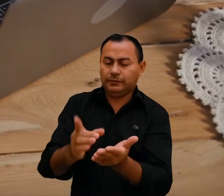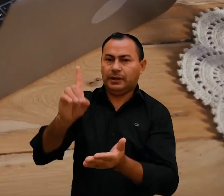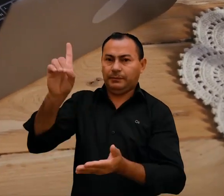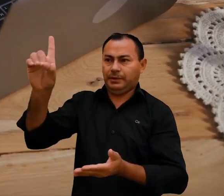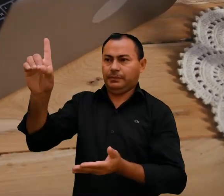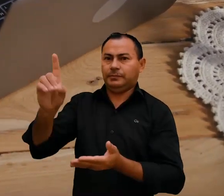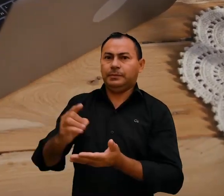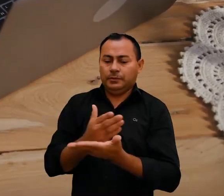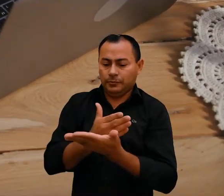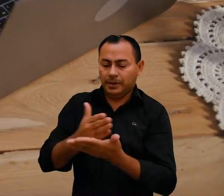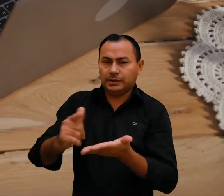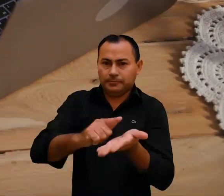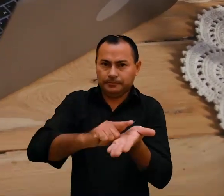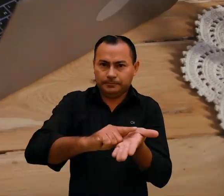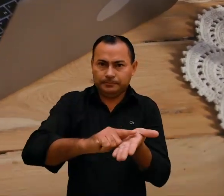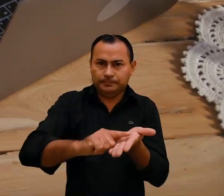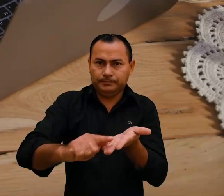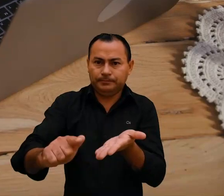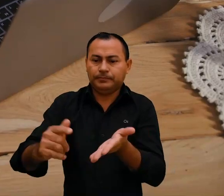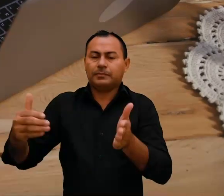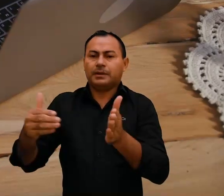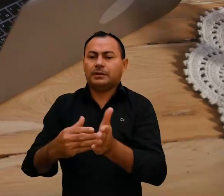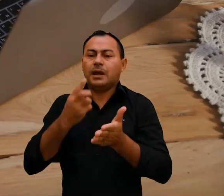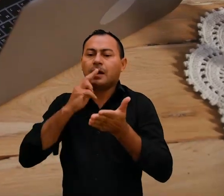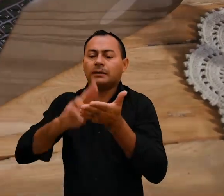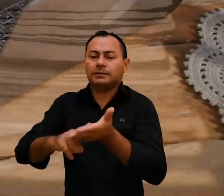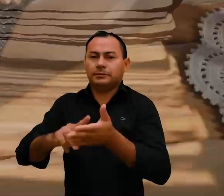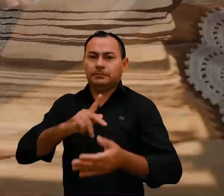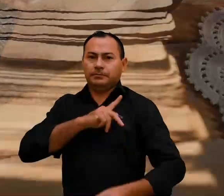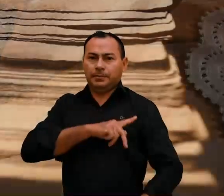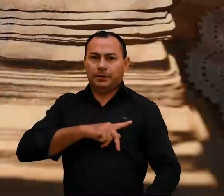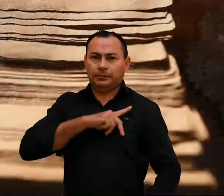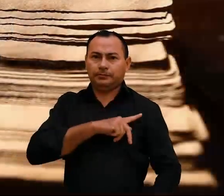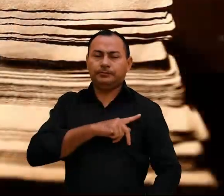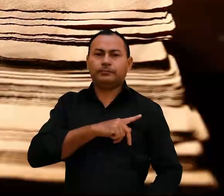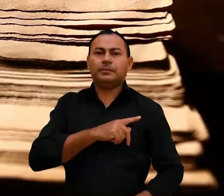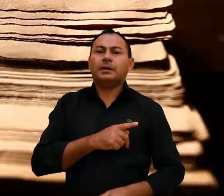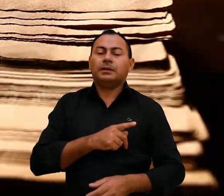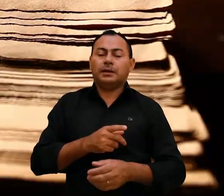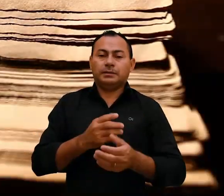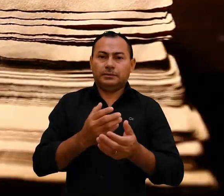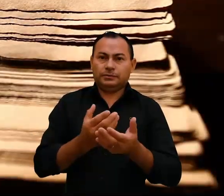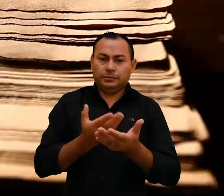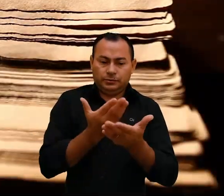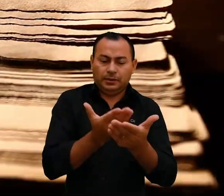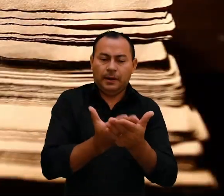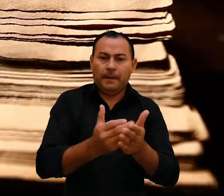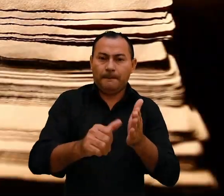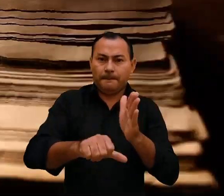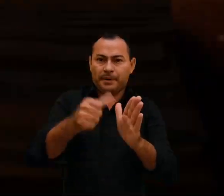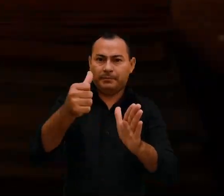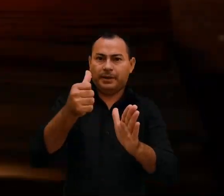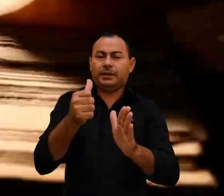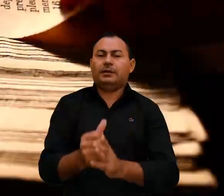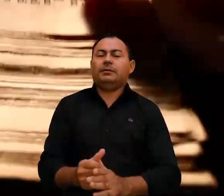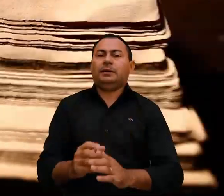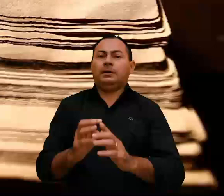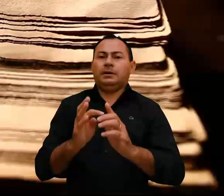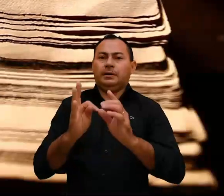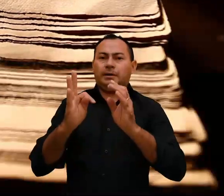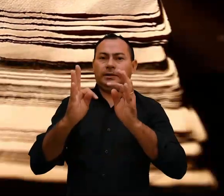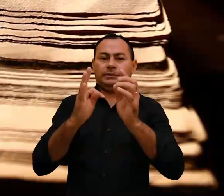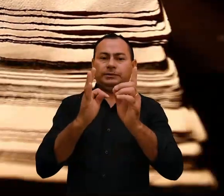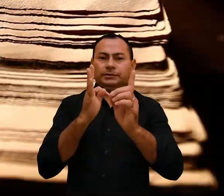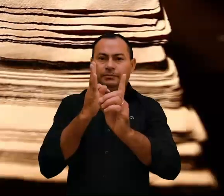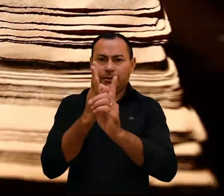todos os livros da Bíblia desde Gênesis até as cartas e Paulo dessas estudamos a de Primeira Timóteo